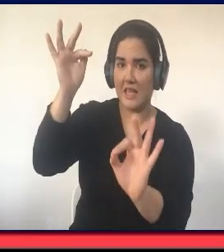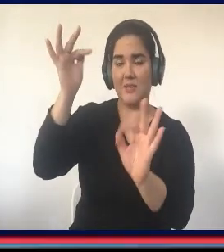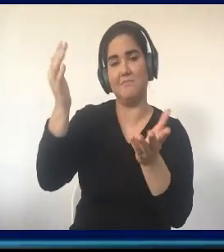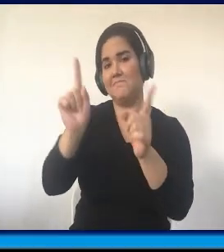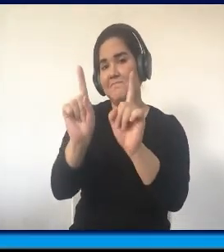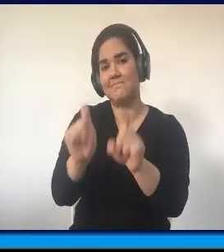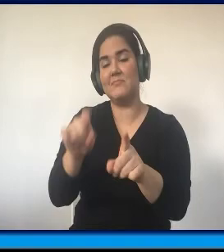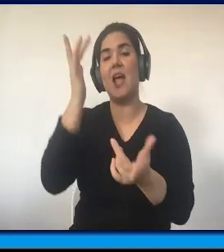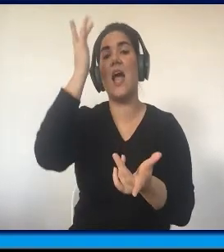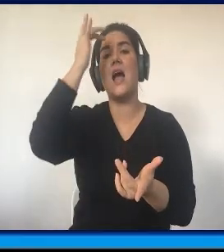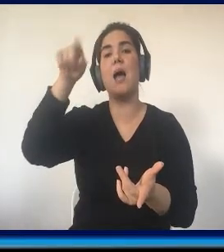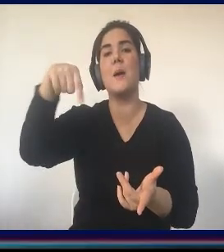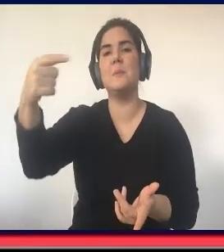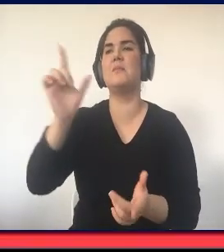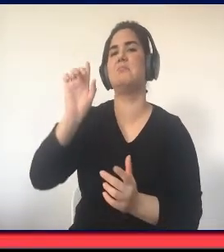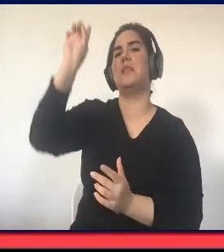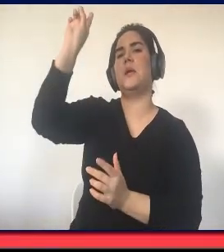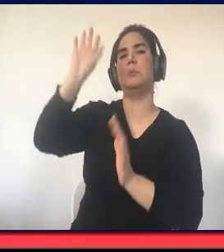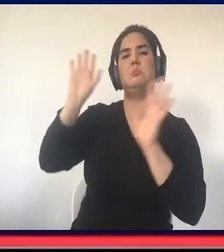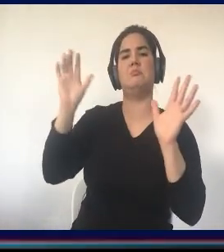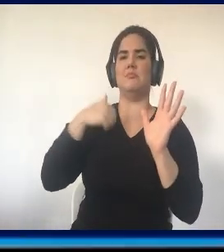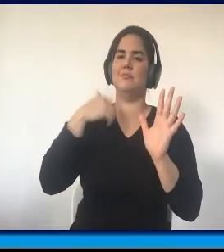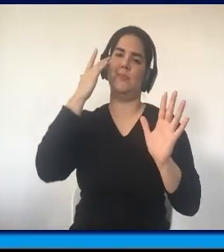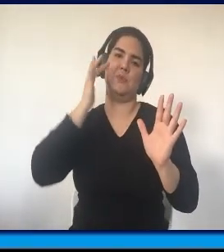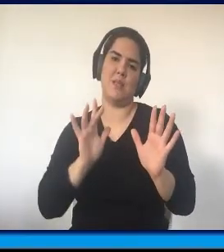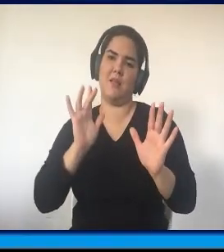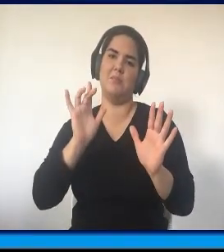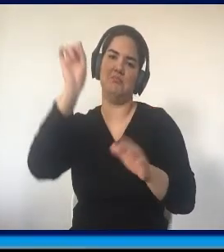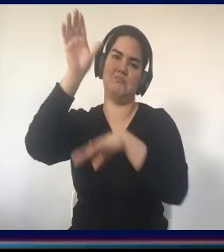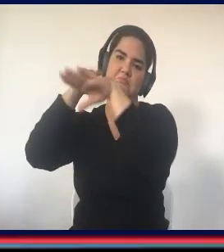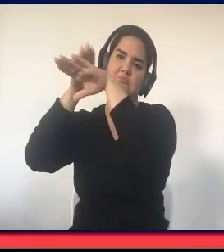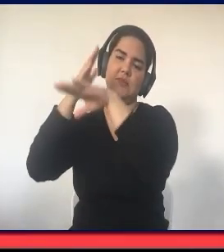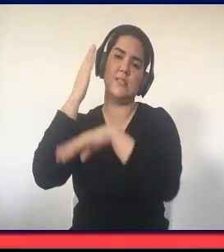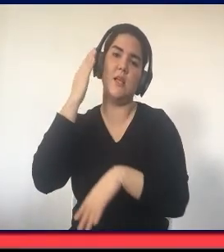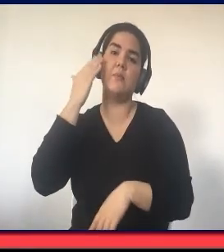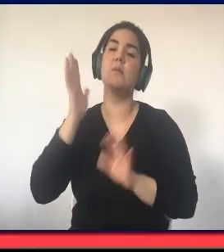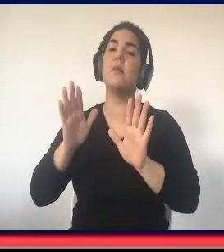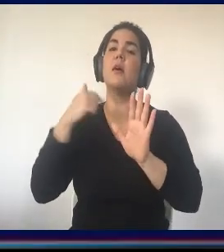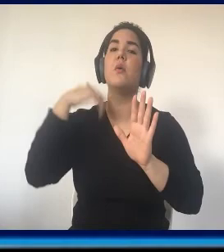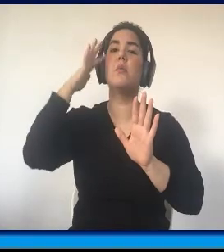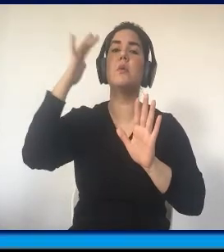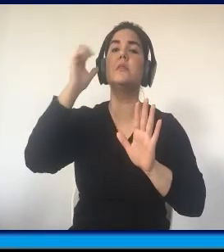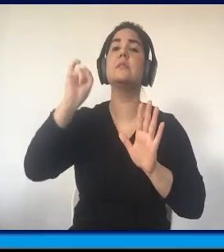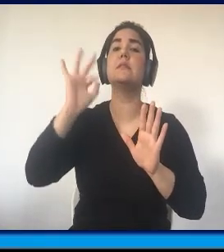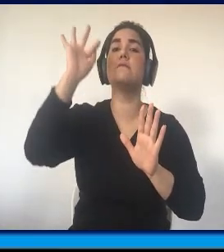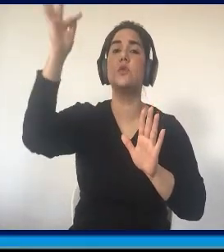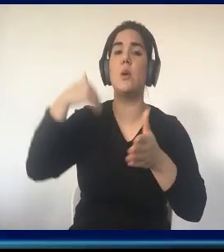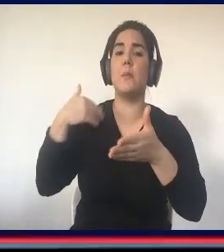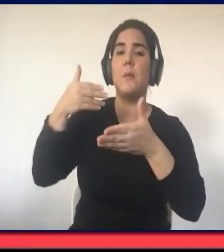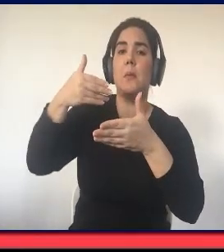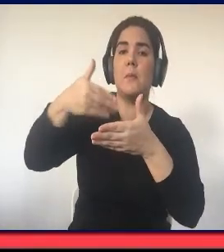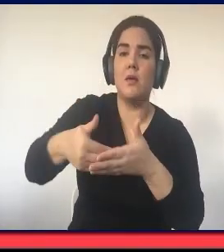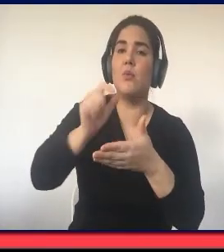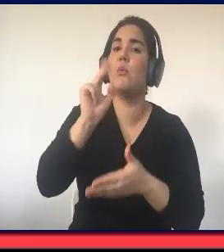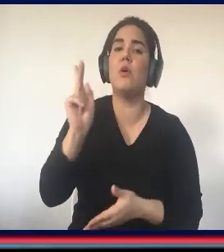pertence a nós. Mas a gente tem que pensar como aconteceria se o futuro chegar aí para nós. E aí nós temos aí alguns